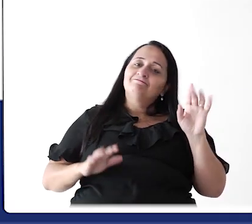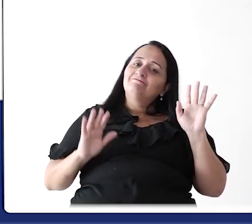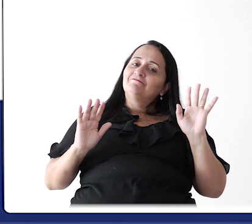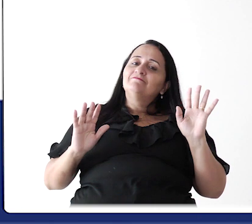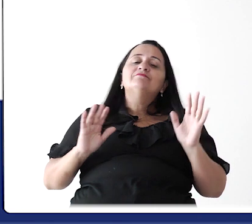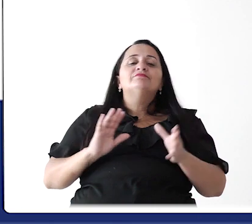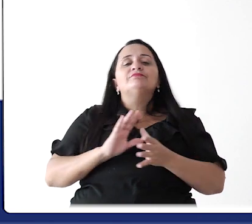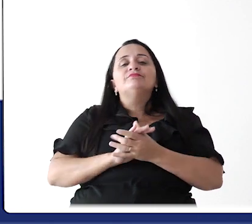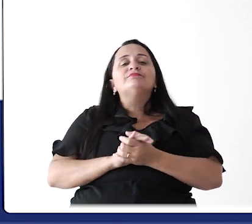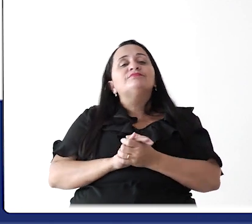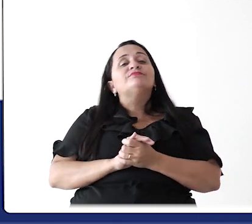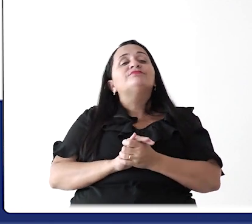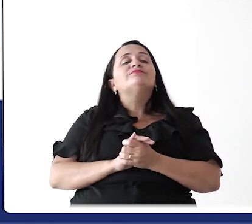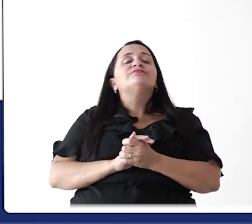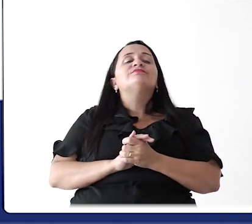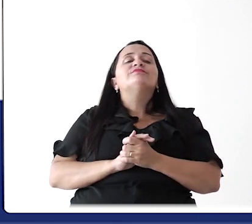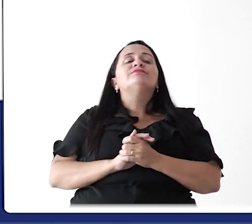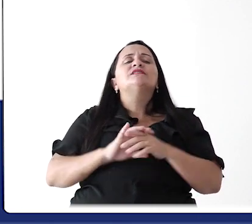As relações